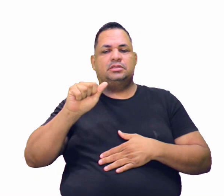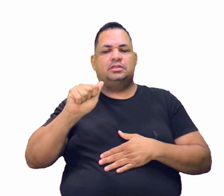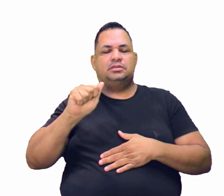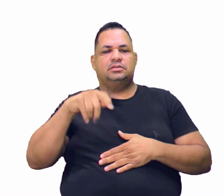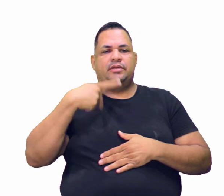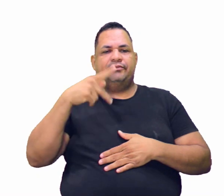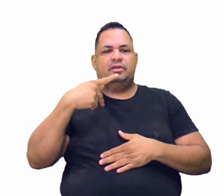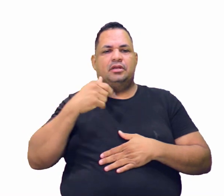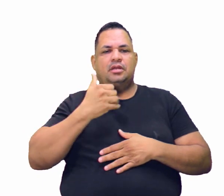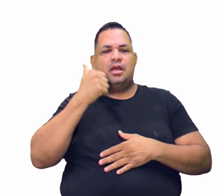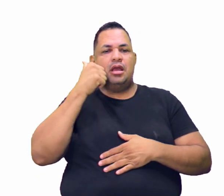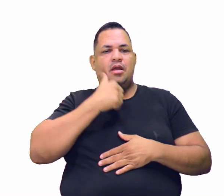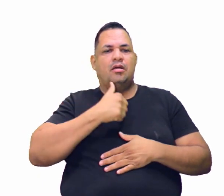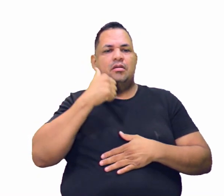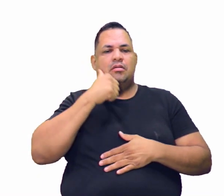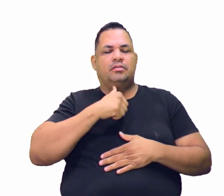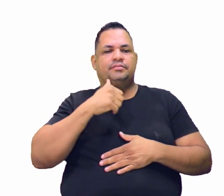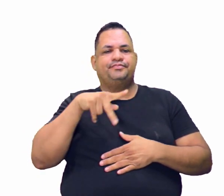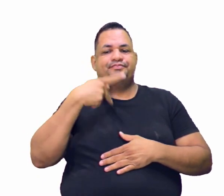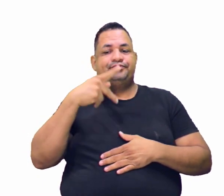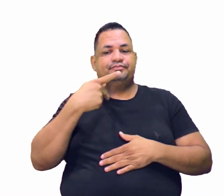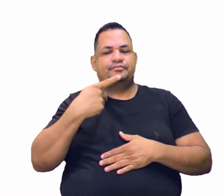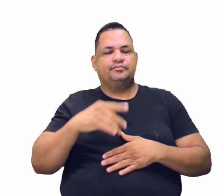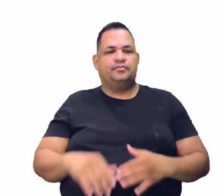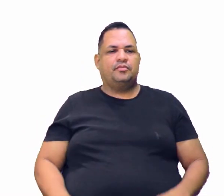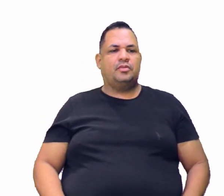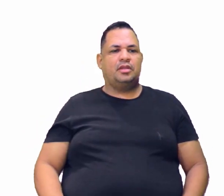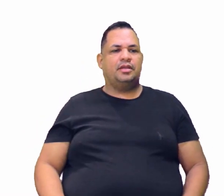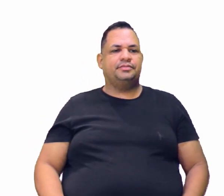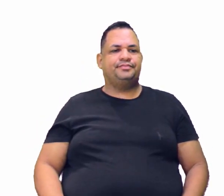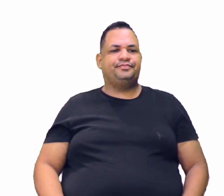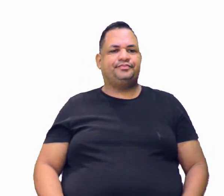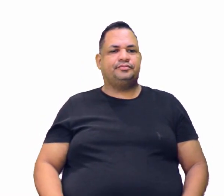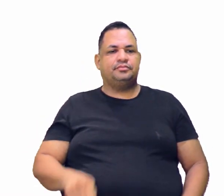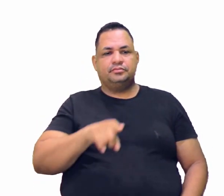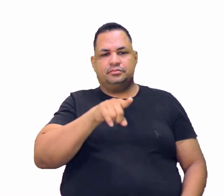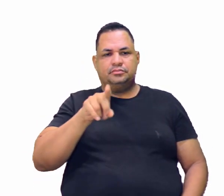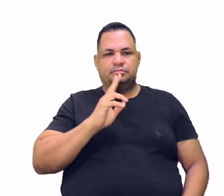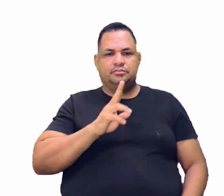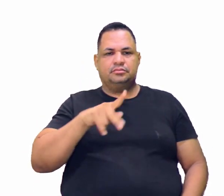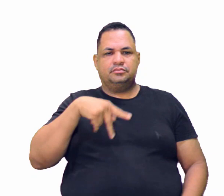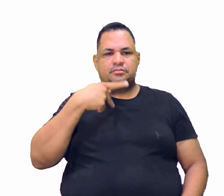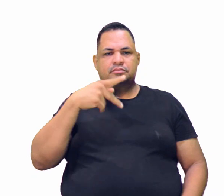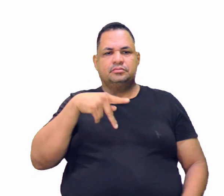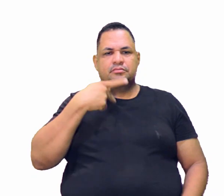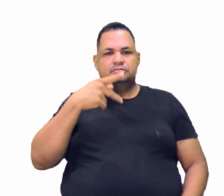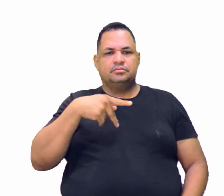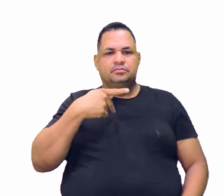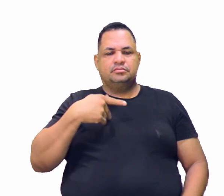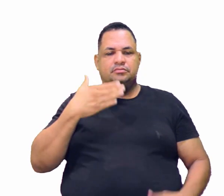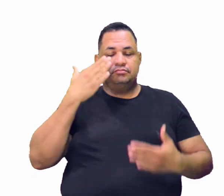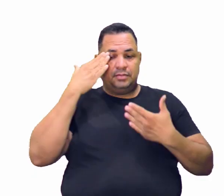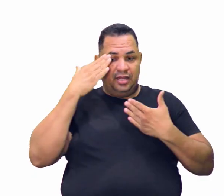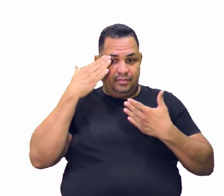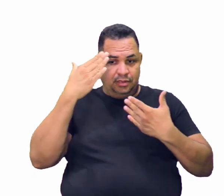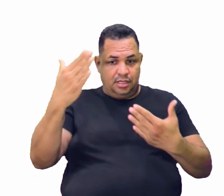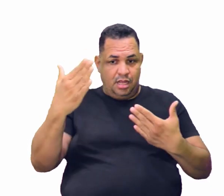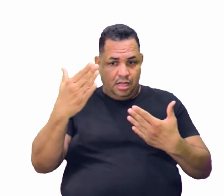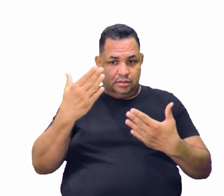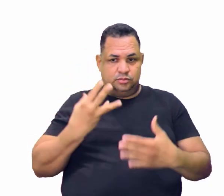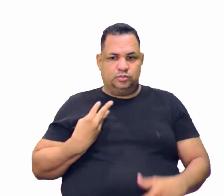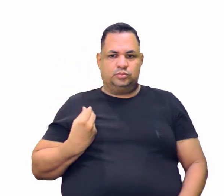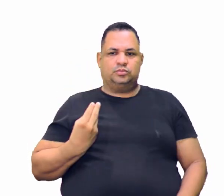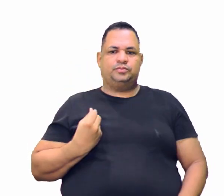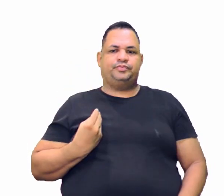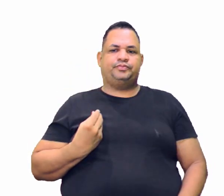Márcia, tá certo? Então, ela diz obrigada. Eles sempre dizem, olha